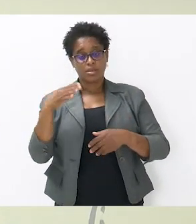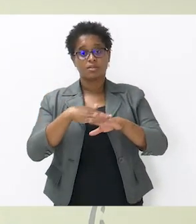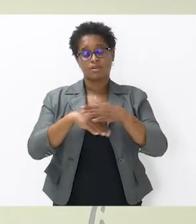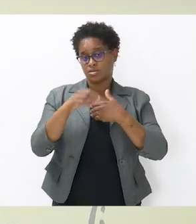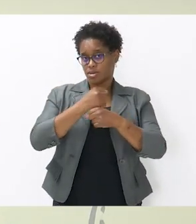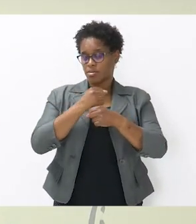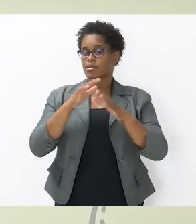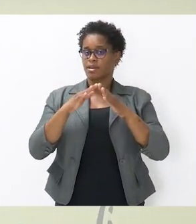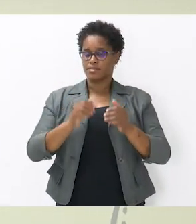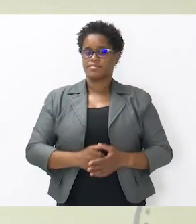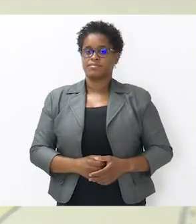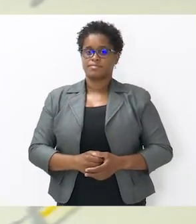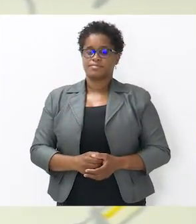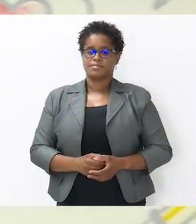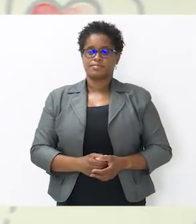façam o TPC.